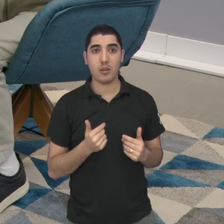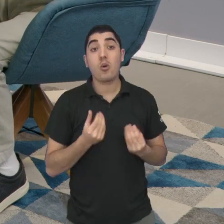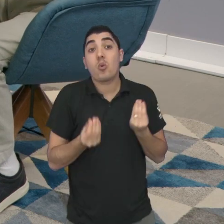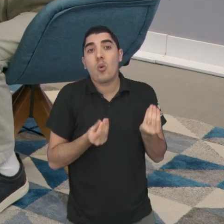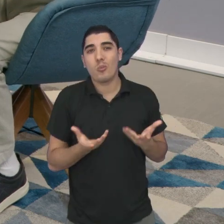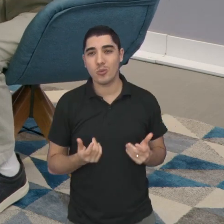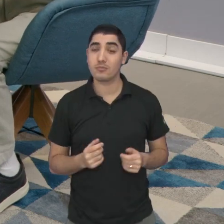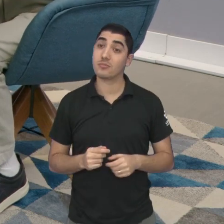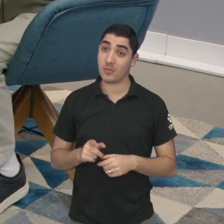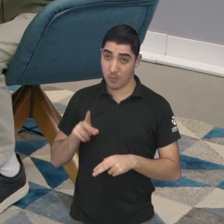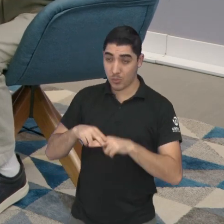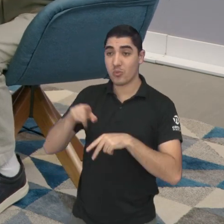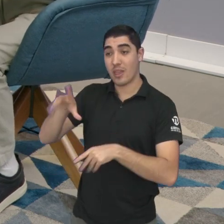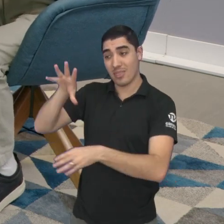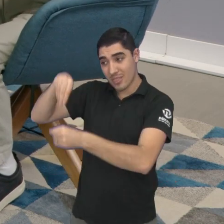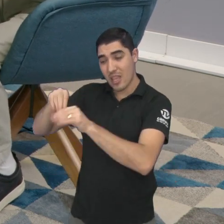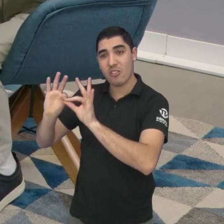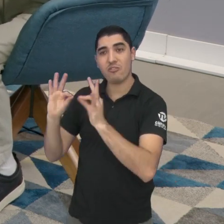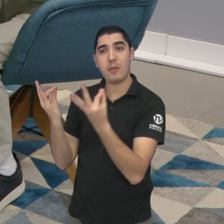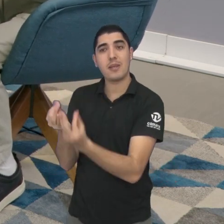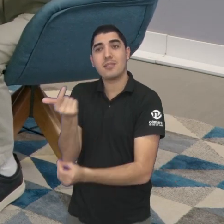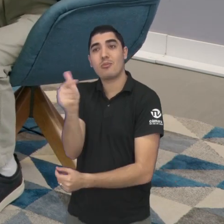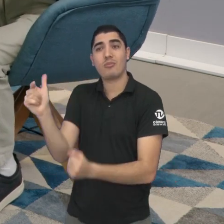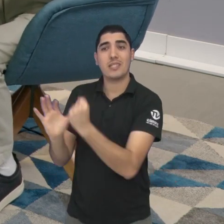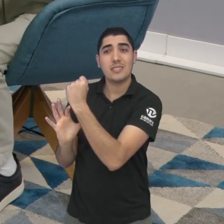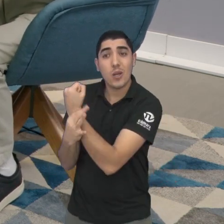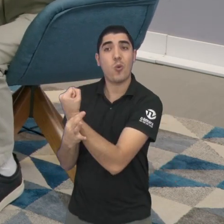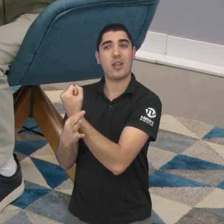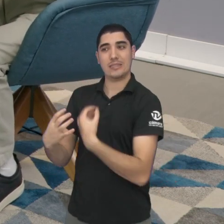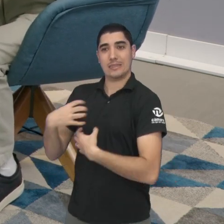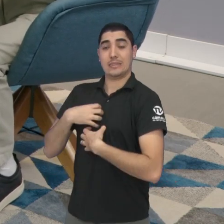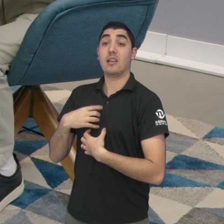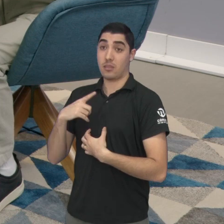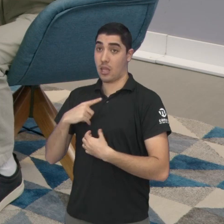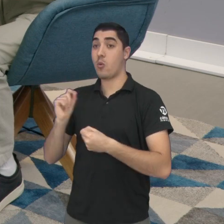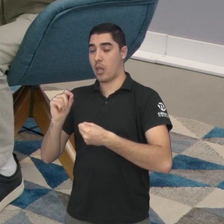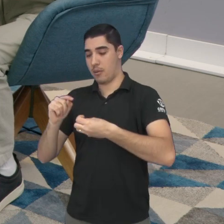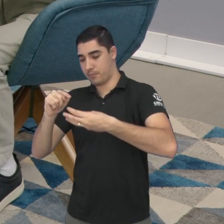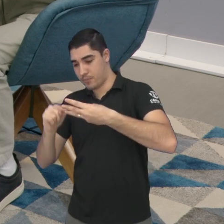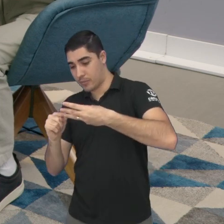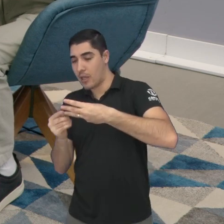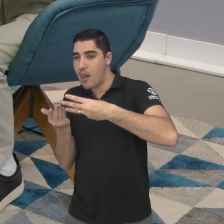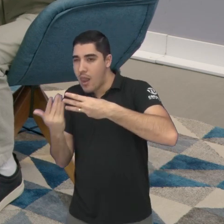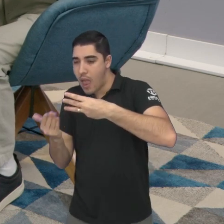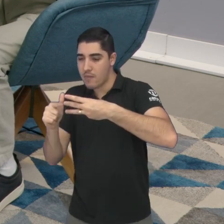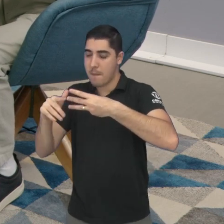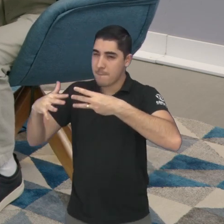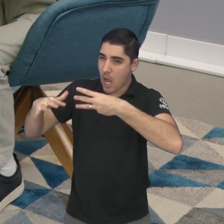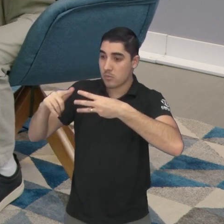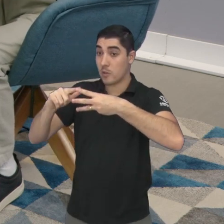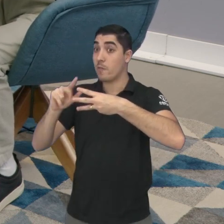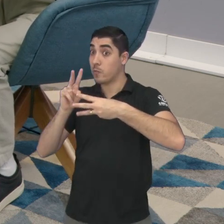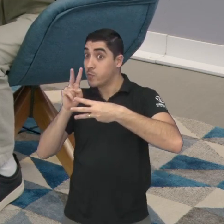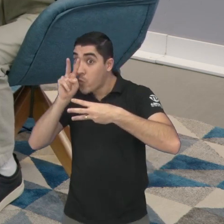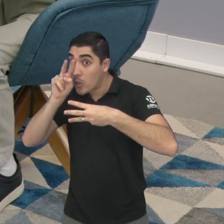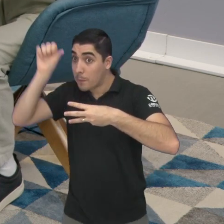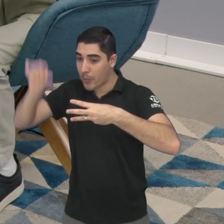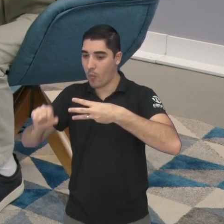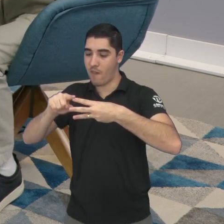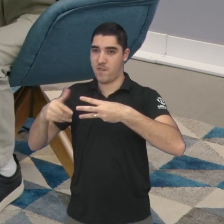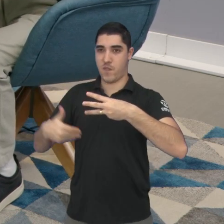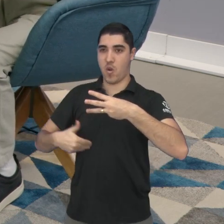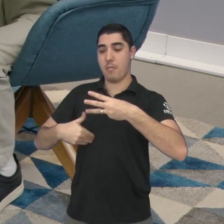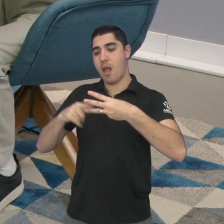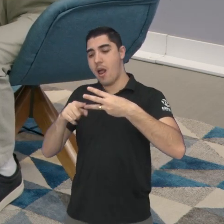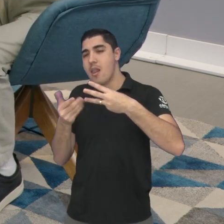está dentro da insegurança familiar. Exatamente. Que ela é dividida em leve, média e fraca, né? É forte, a forte é a fome. Agora